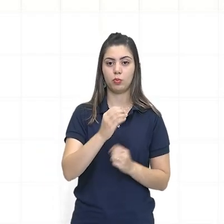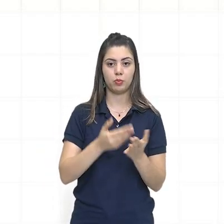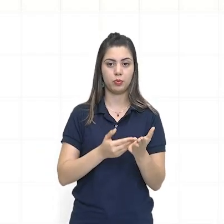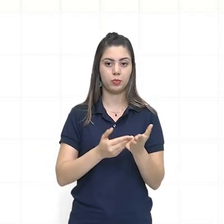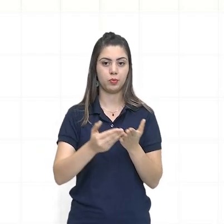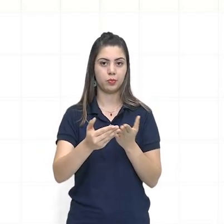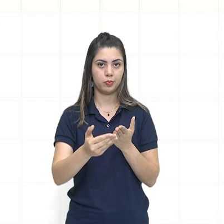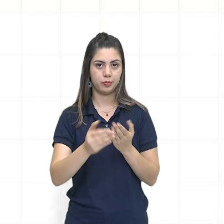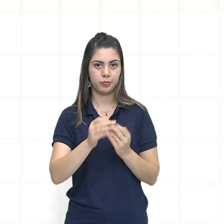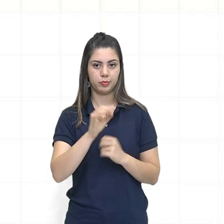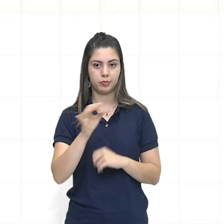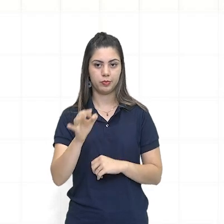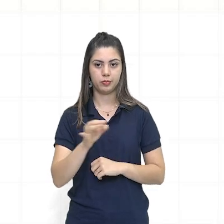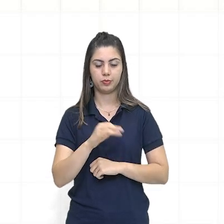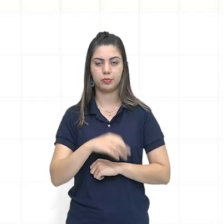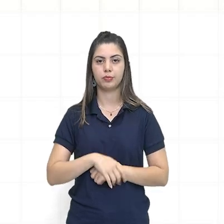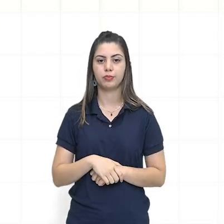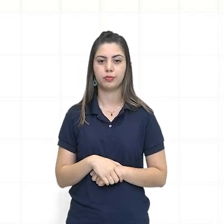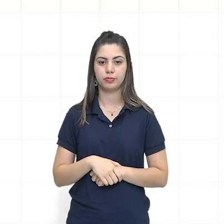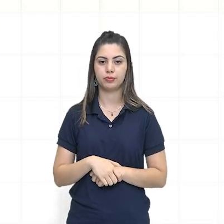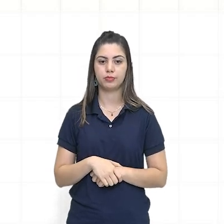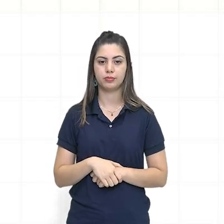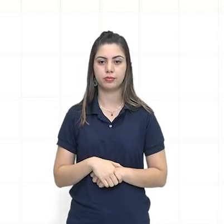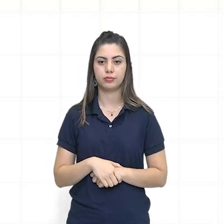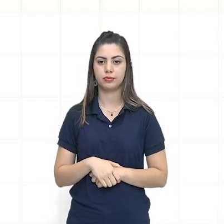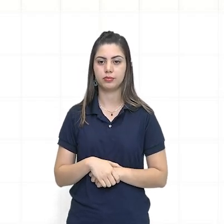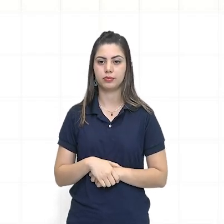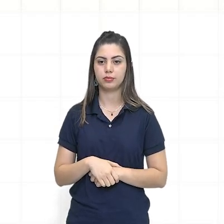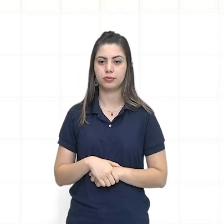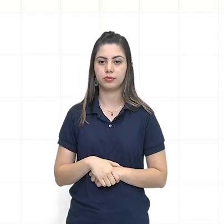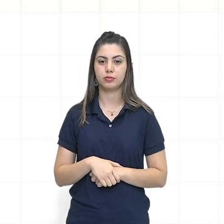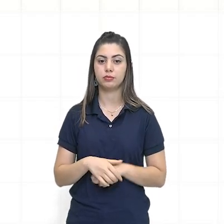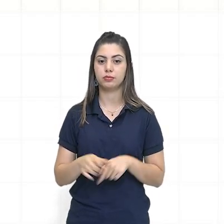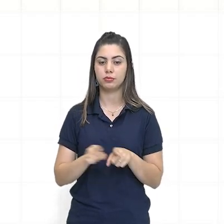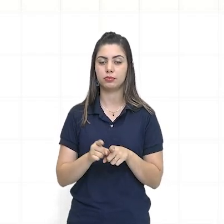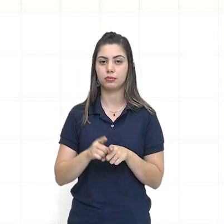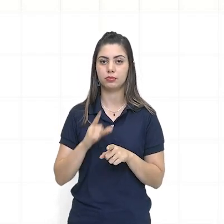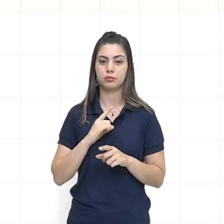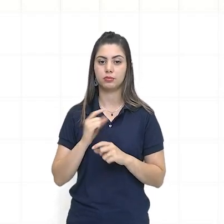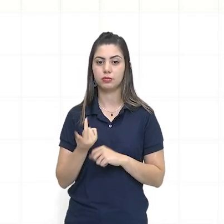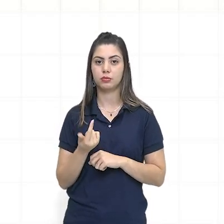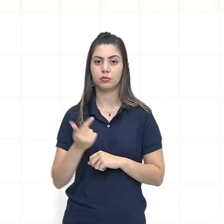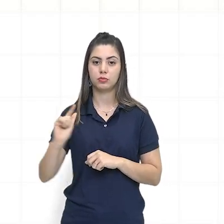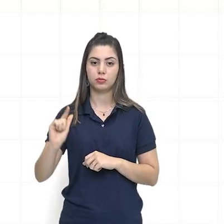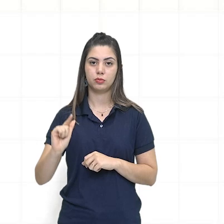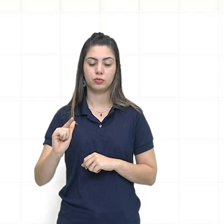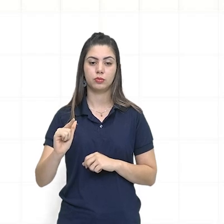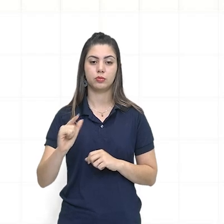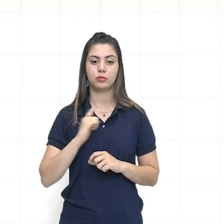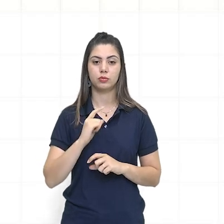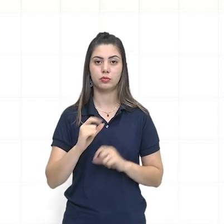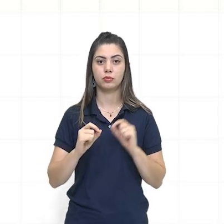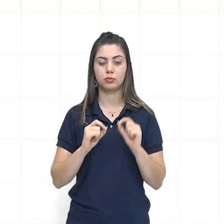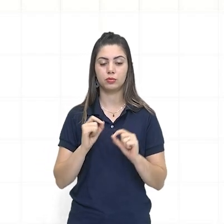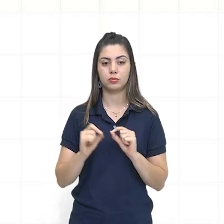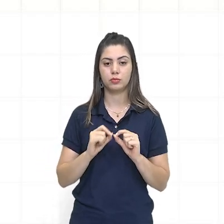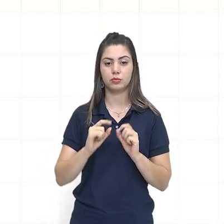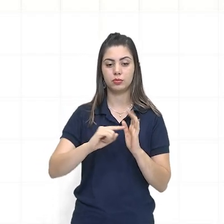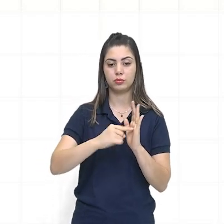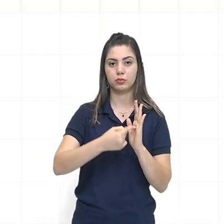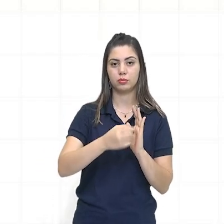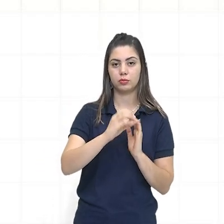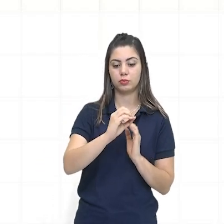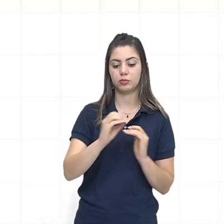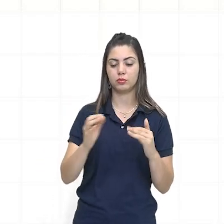origem. E aí nós temos as semirretas OA, que vai do ponto O até o ponto